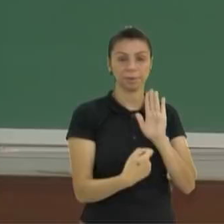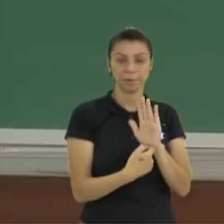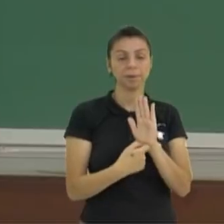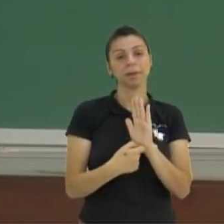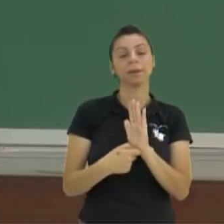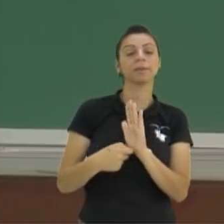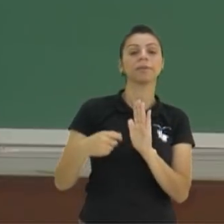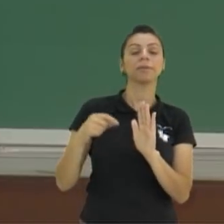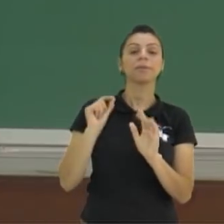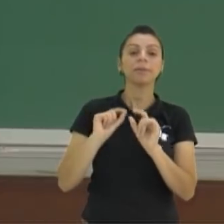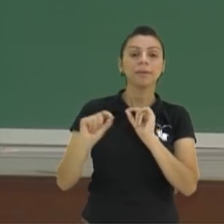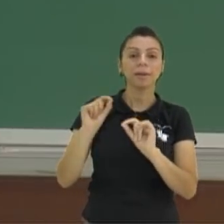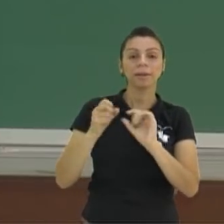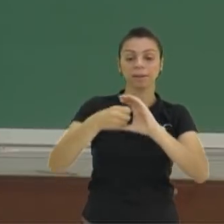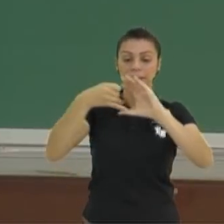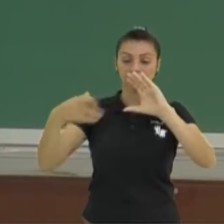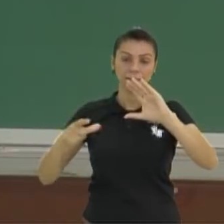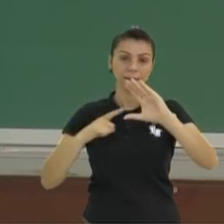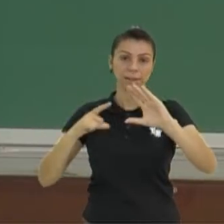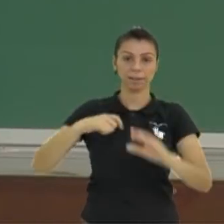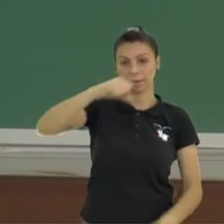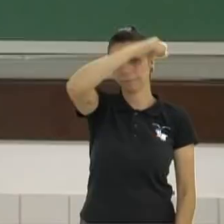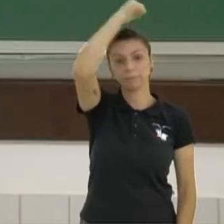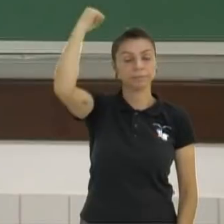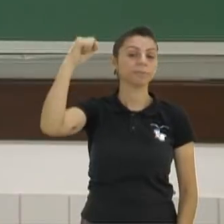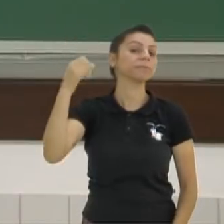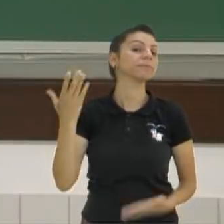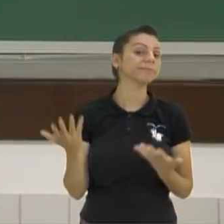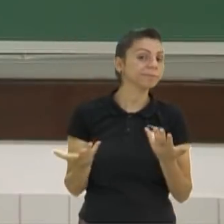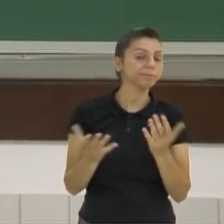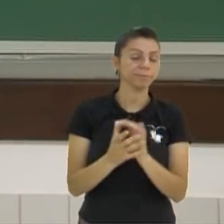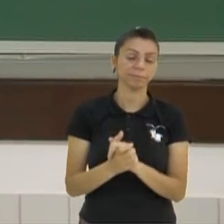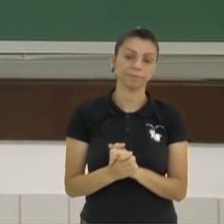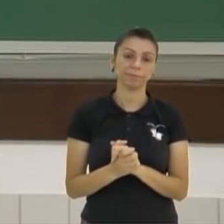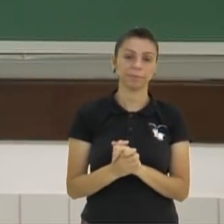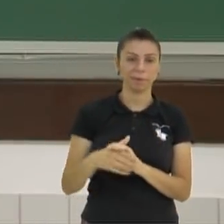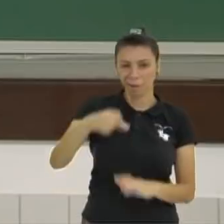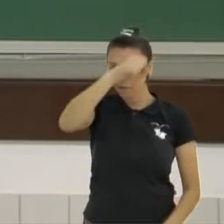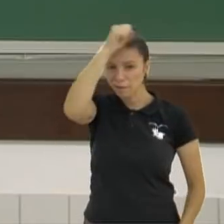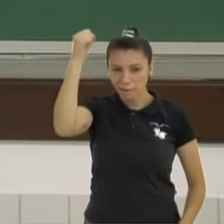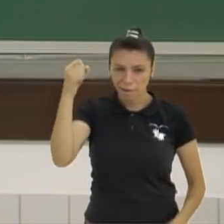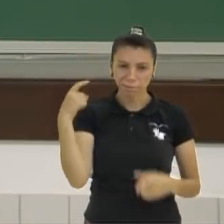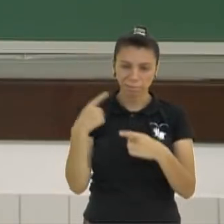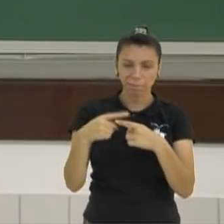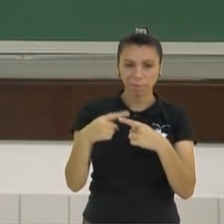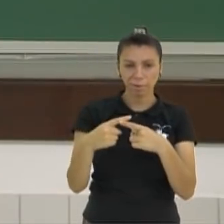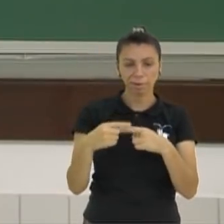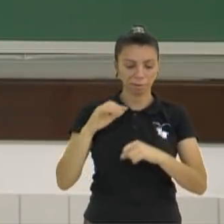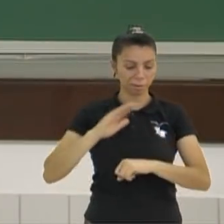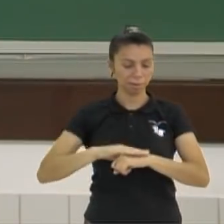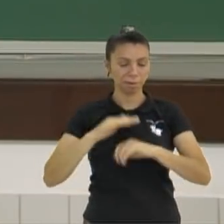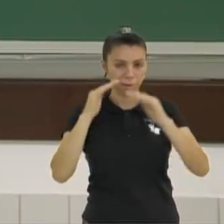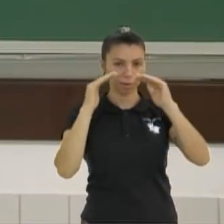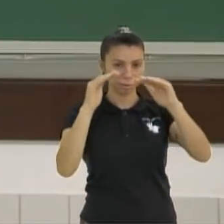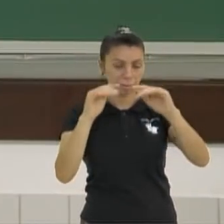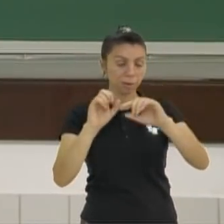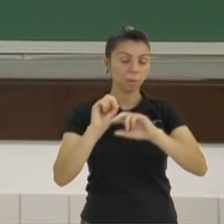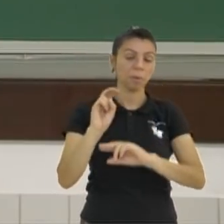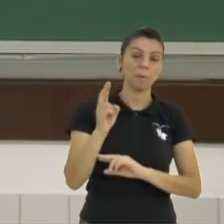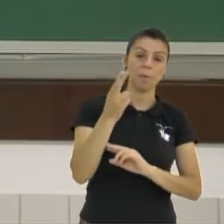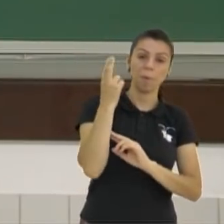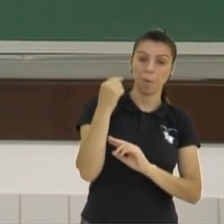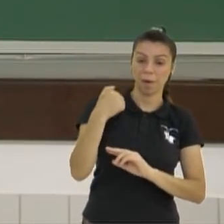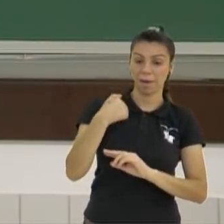considerado sagrado? Mas, afinal de contas, é sagrado porque eu respeito? Ou eu respeito porque